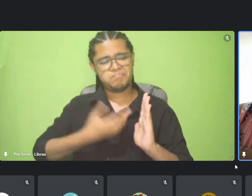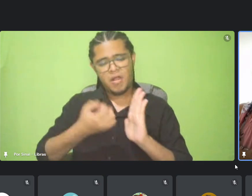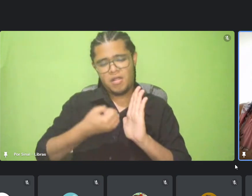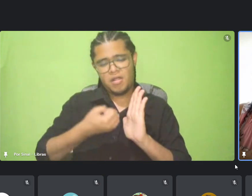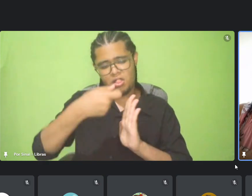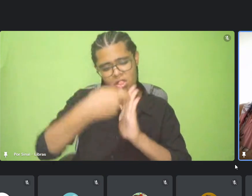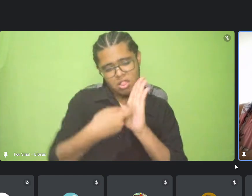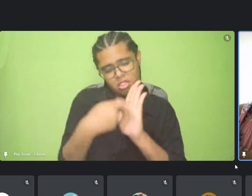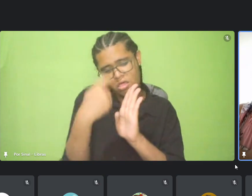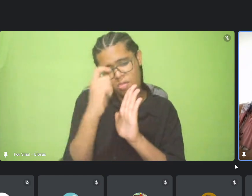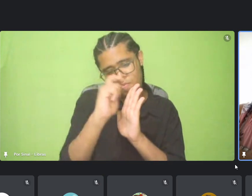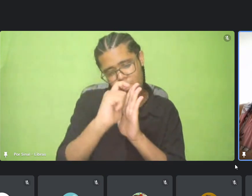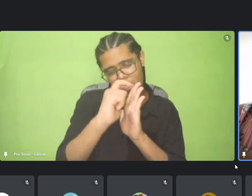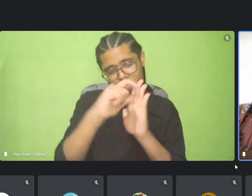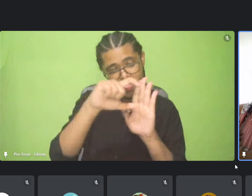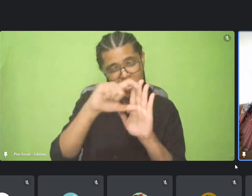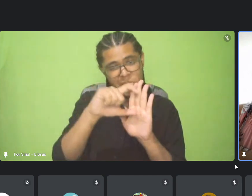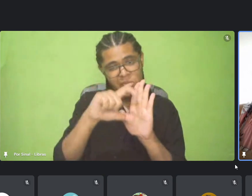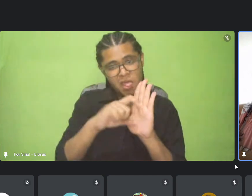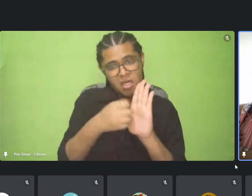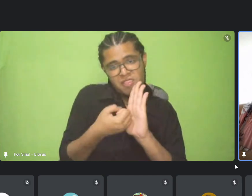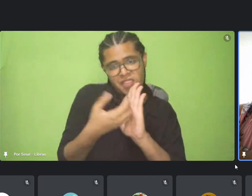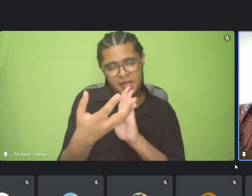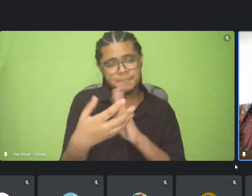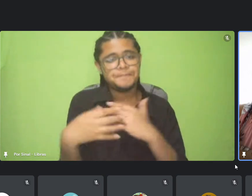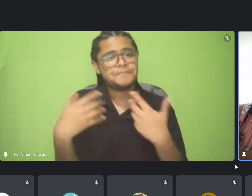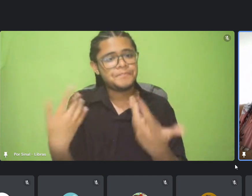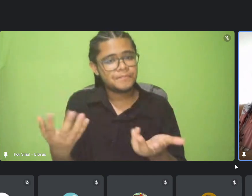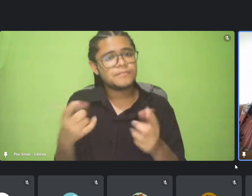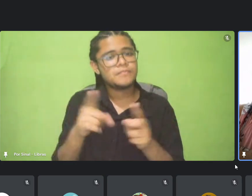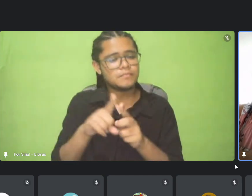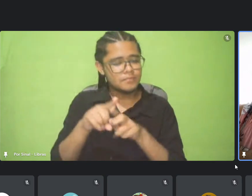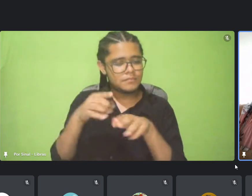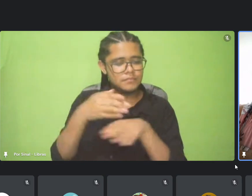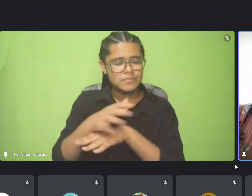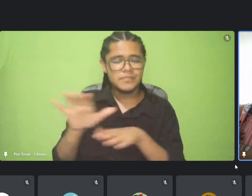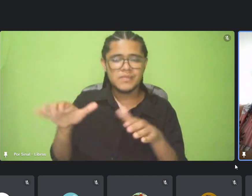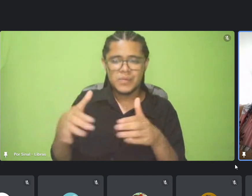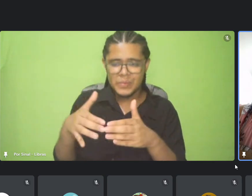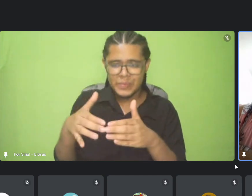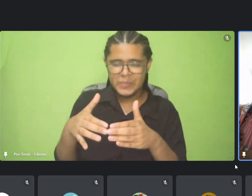rua, né, que é, para nós é muito bom poder se expressar,